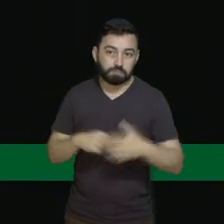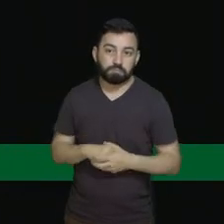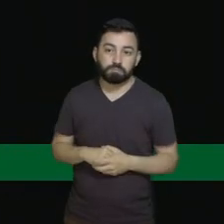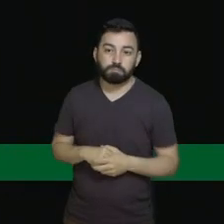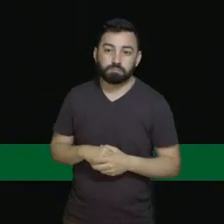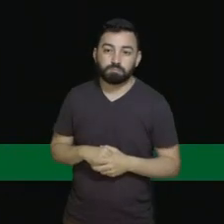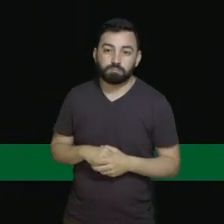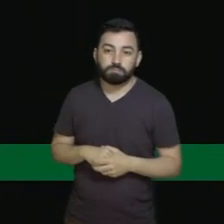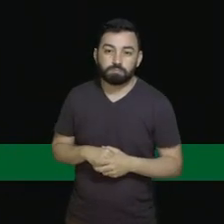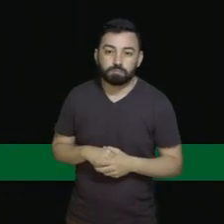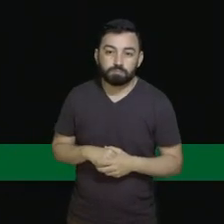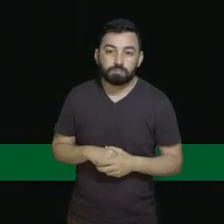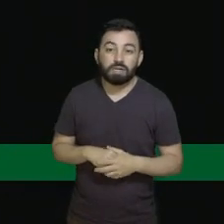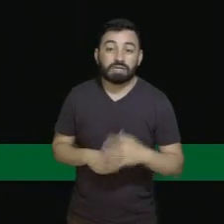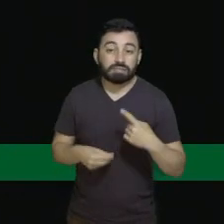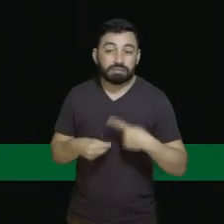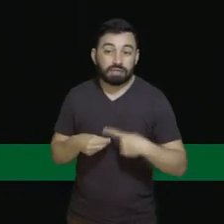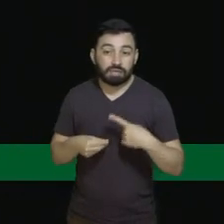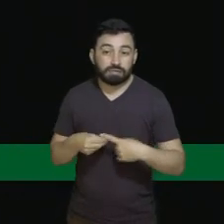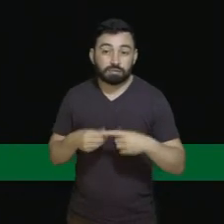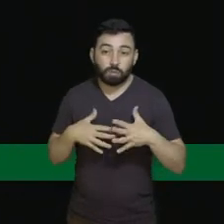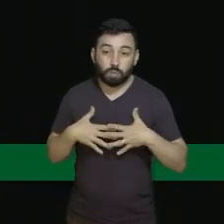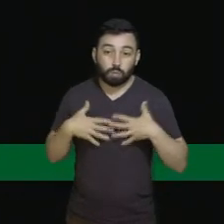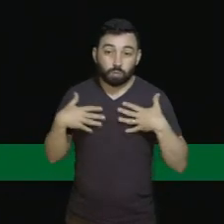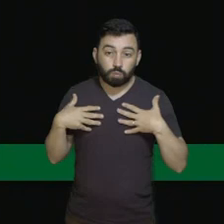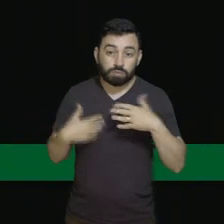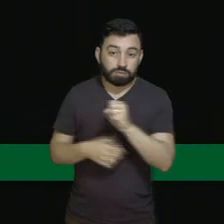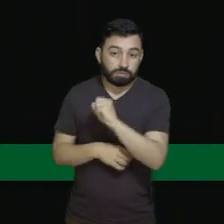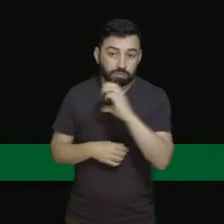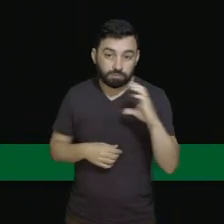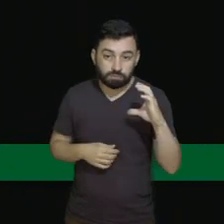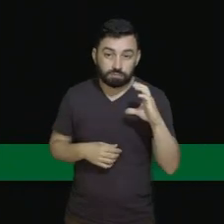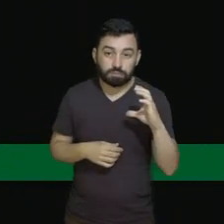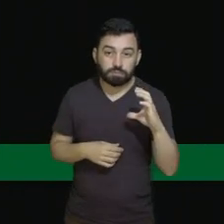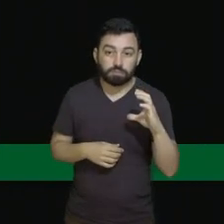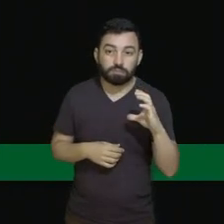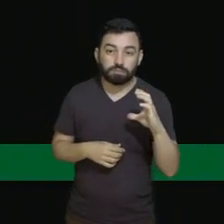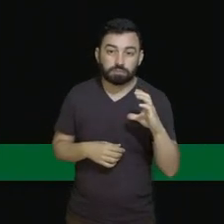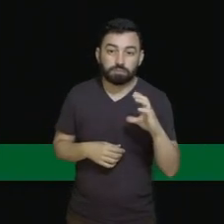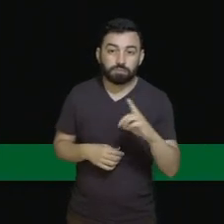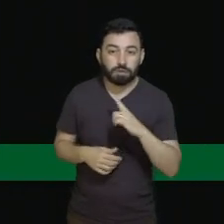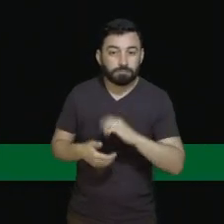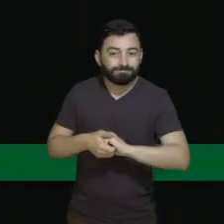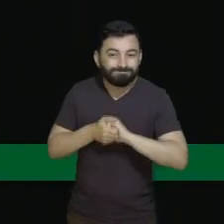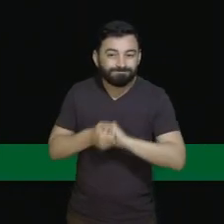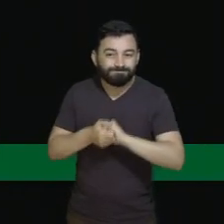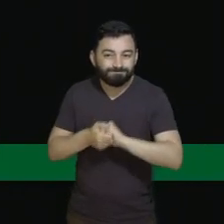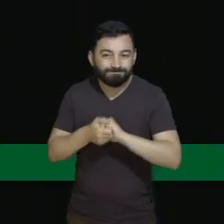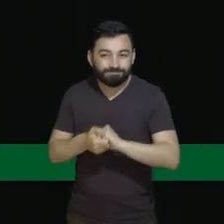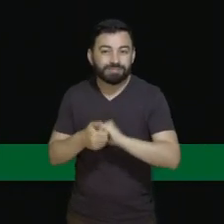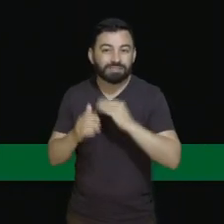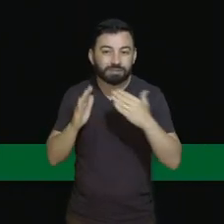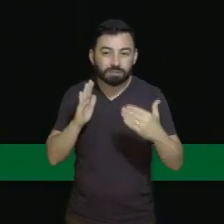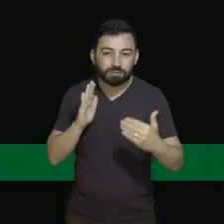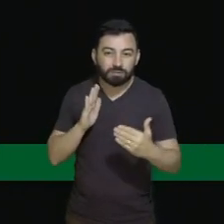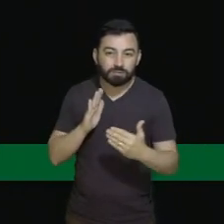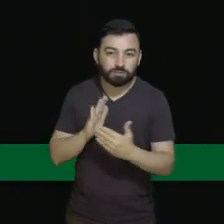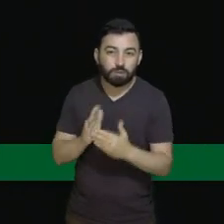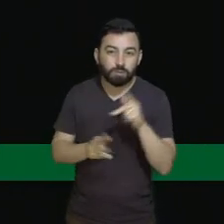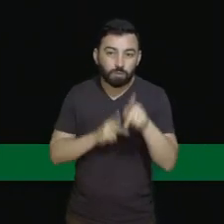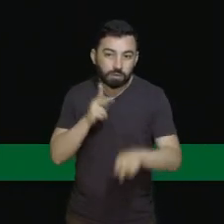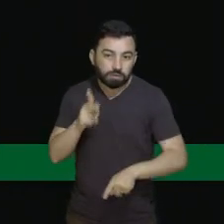uma cidade que orgulha a Santa Catarina, cumprimentar a todos a